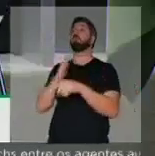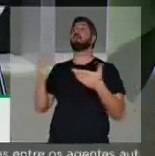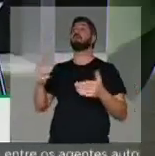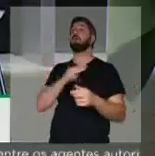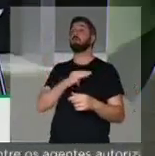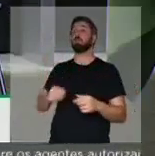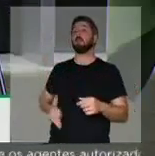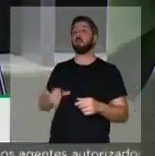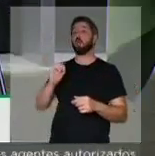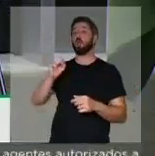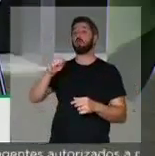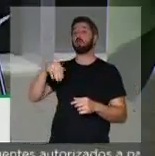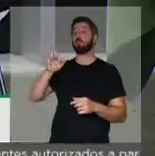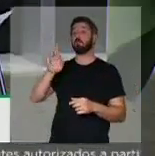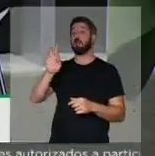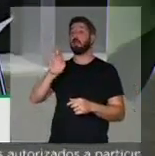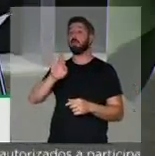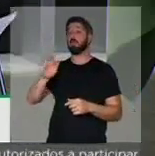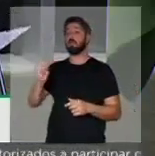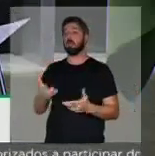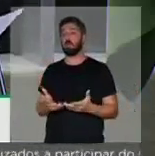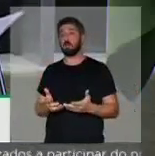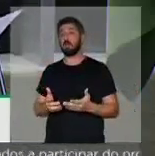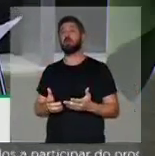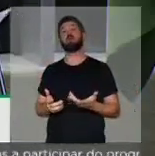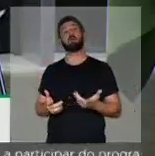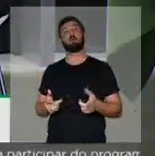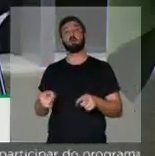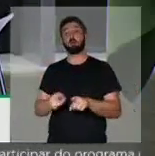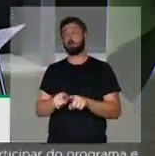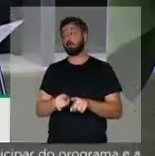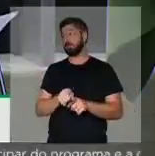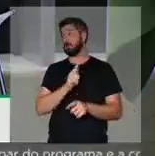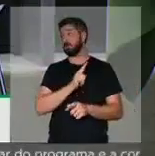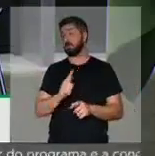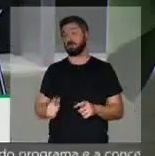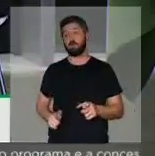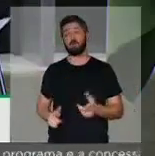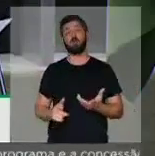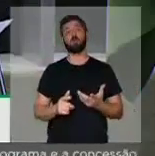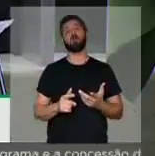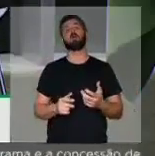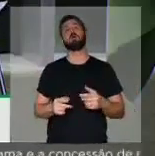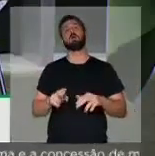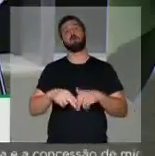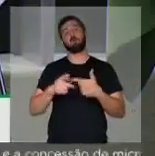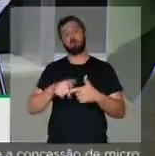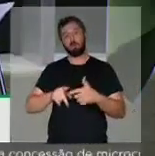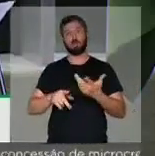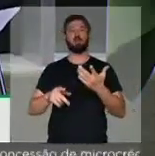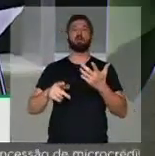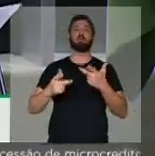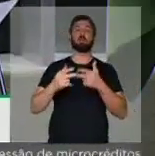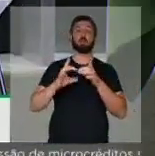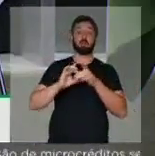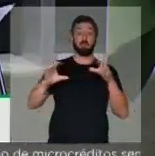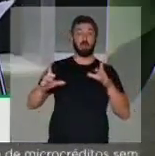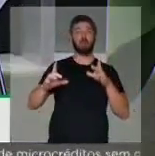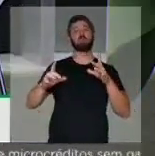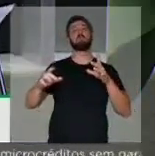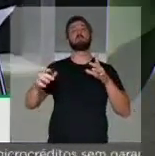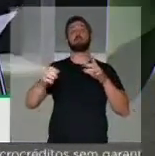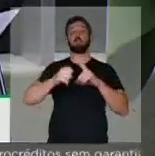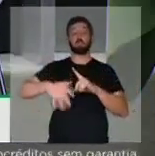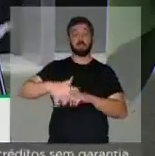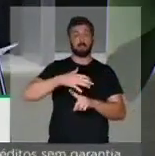Meu apoio aos conselheiros reunidos, apesar do governo, em defesa da participação legal e democrática da